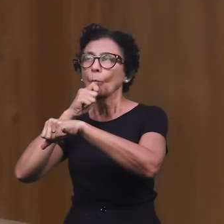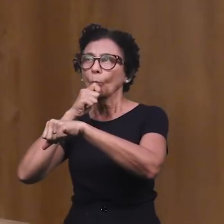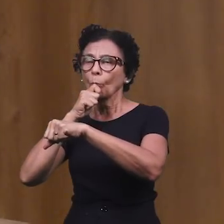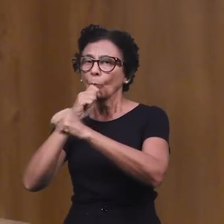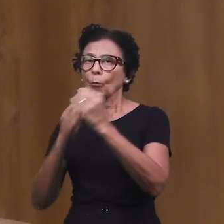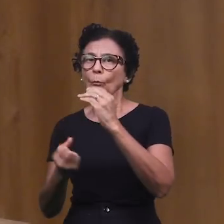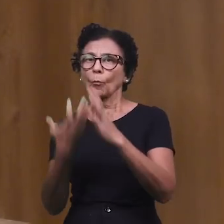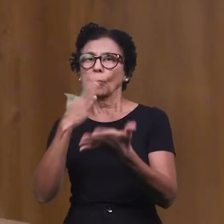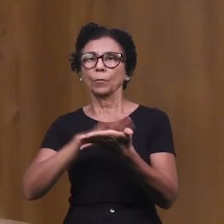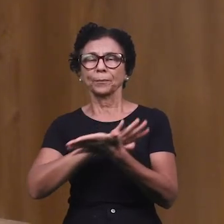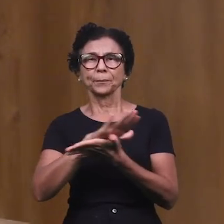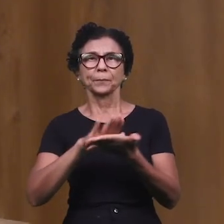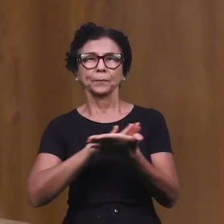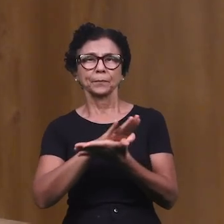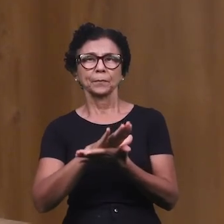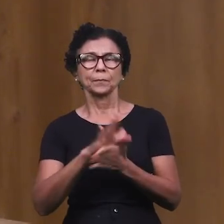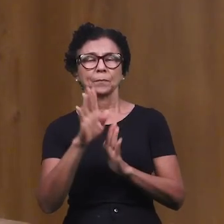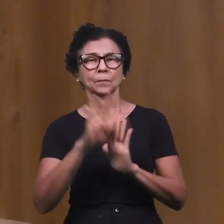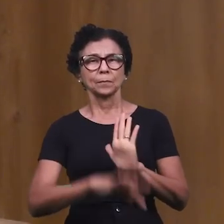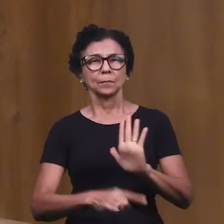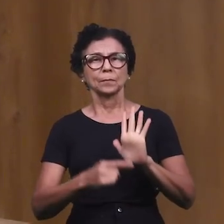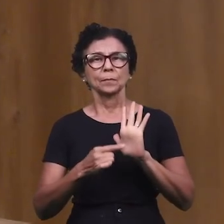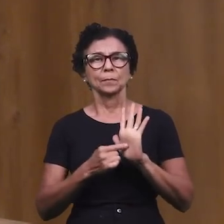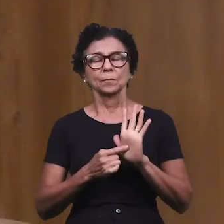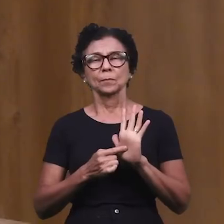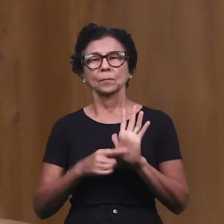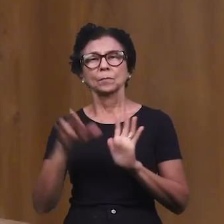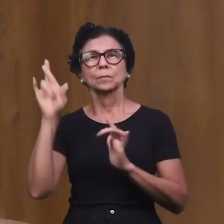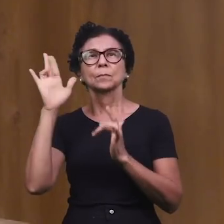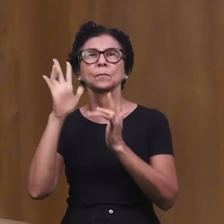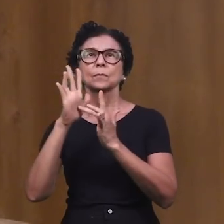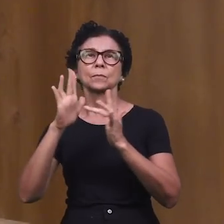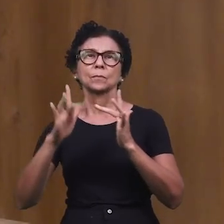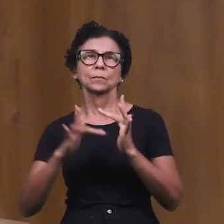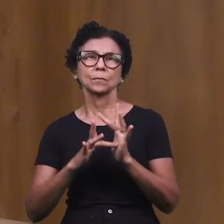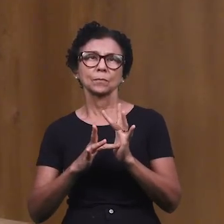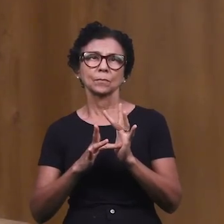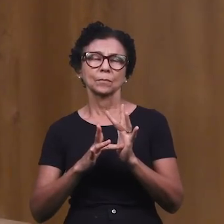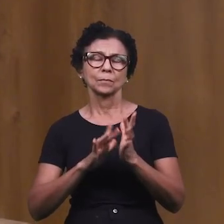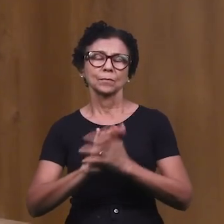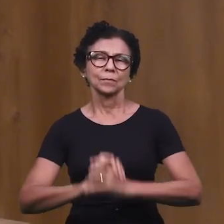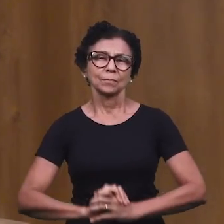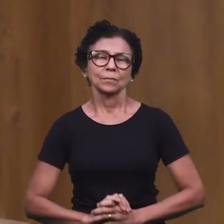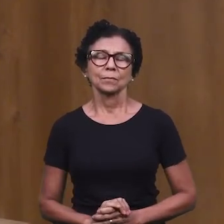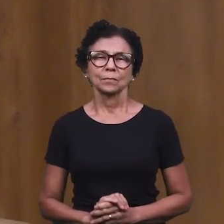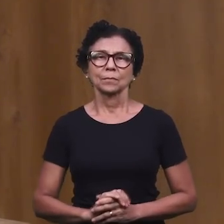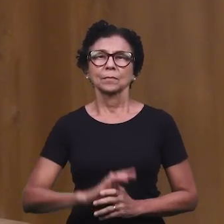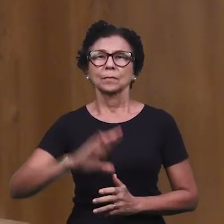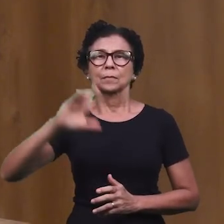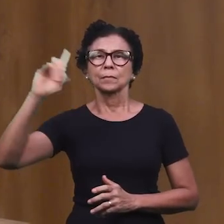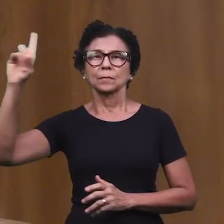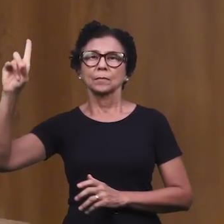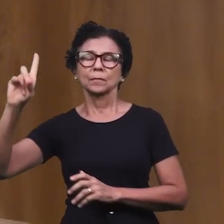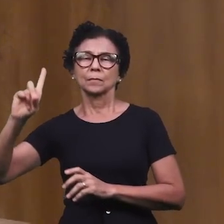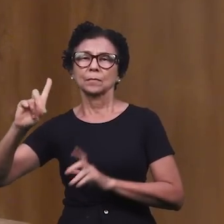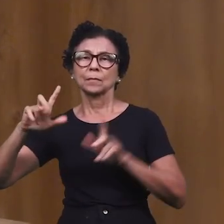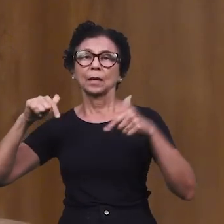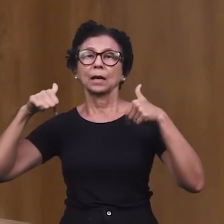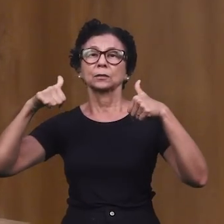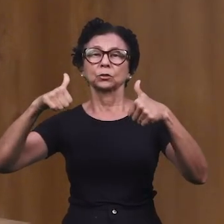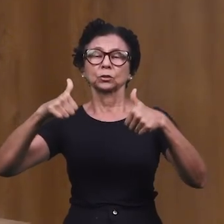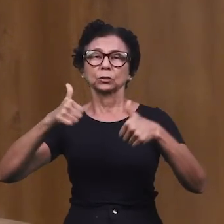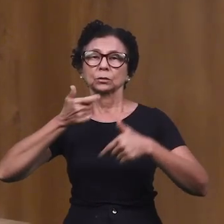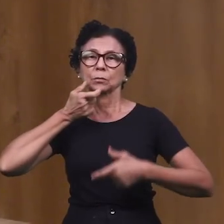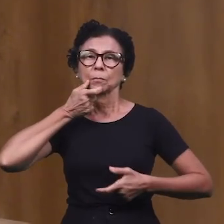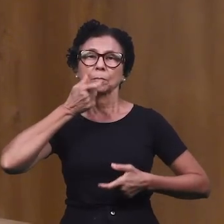um texto que fala do próprio Senhor Jesus, uma ação do verbo, a palavra de Deus presente na criação de todas